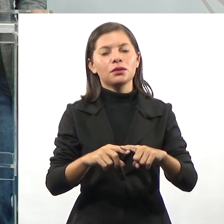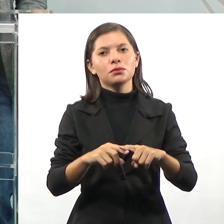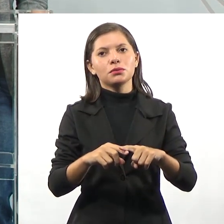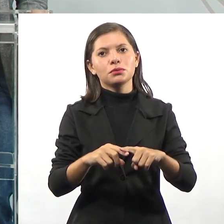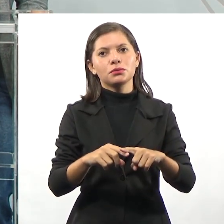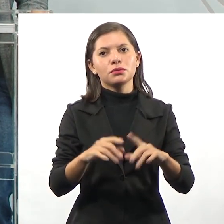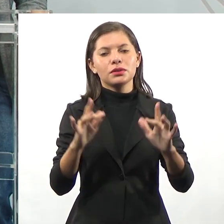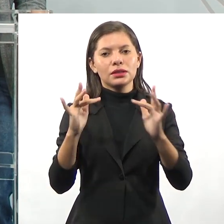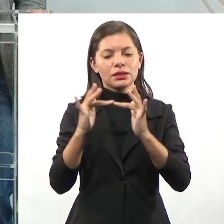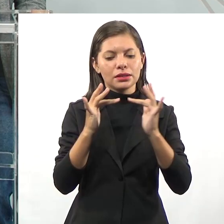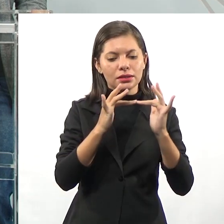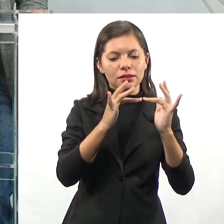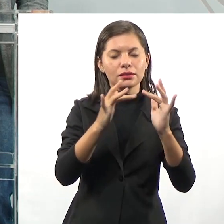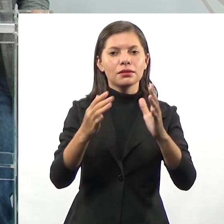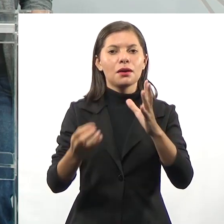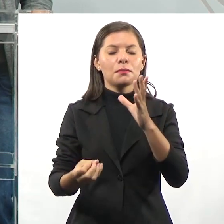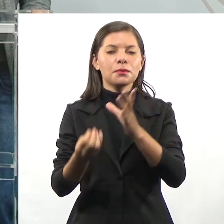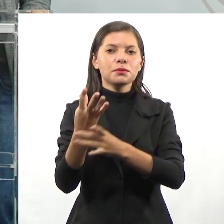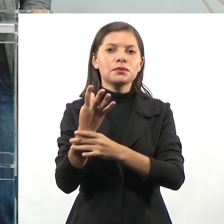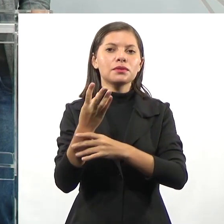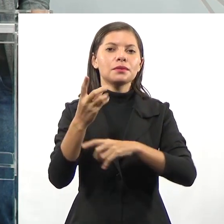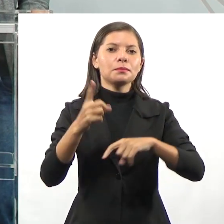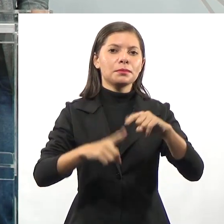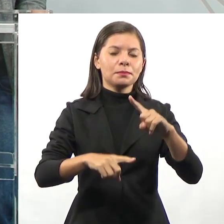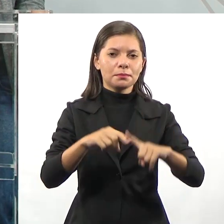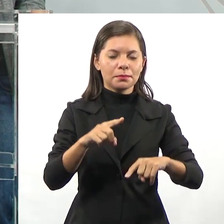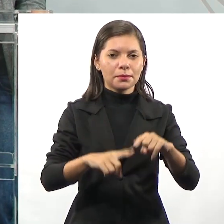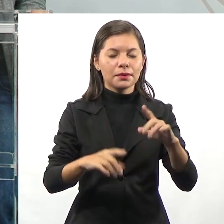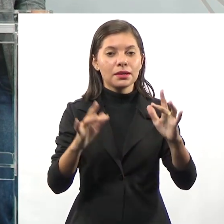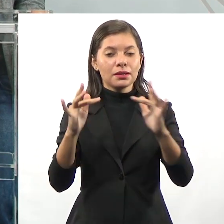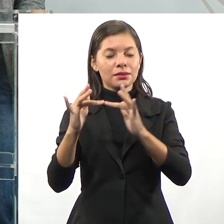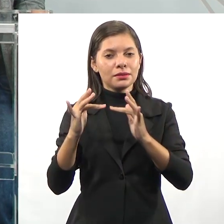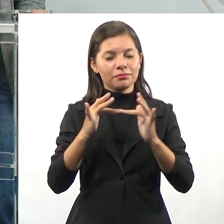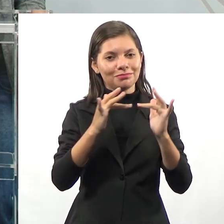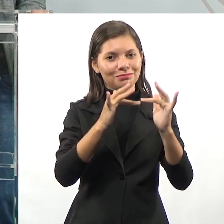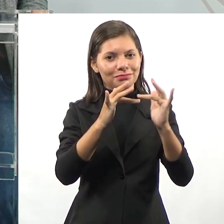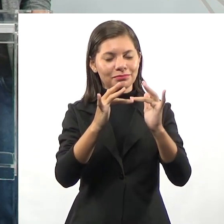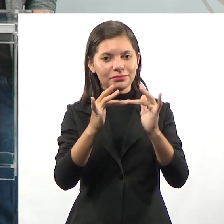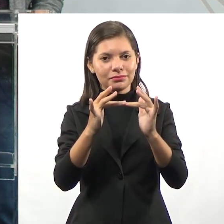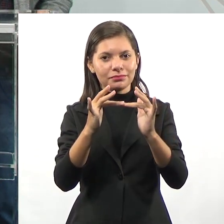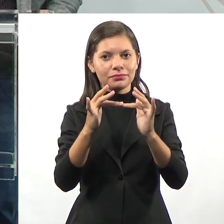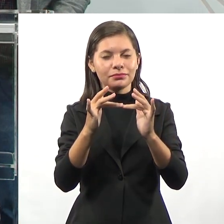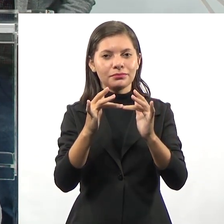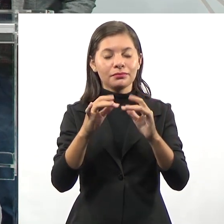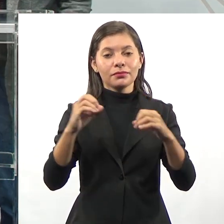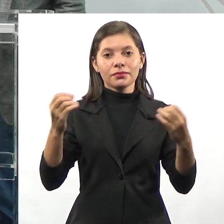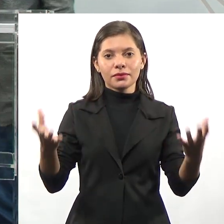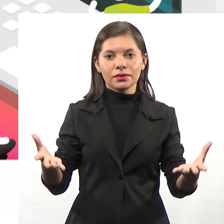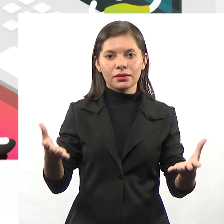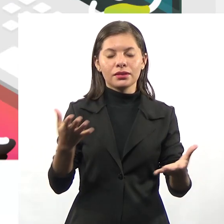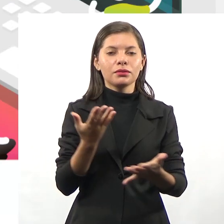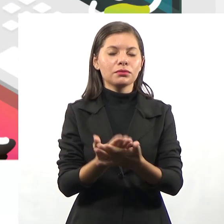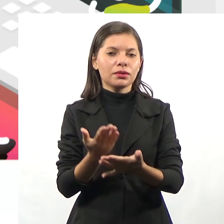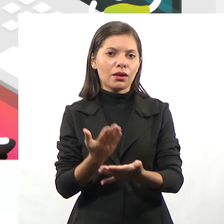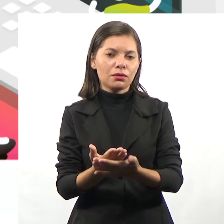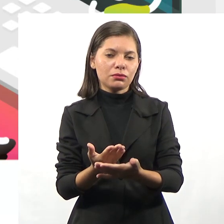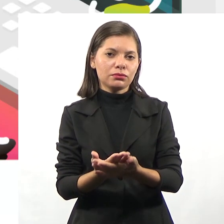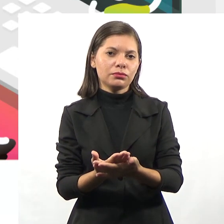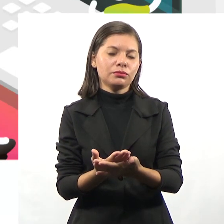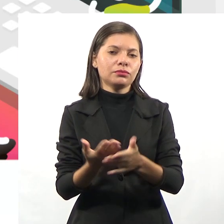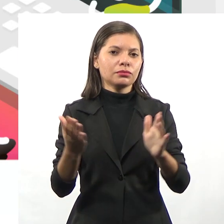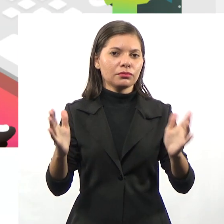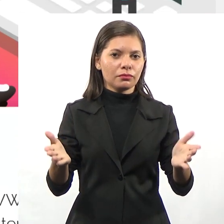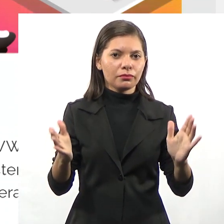animados, interações, produzir material com uma certa interatividade. Então, na aula de hoje,